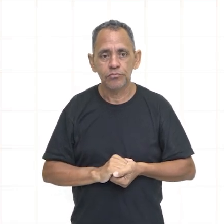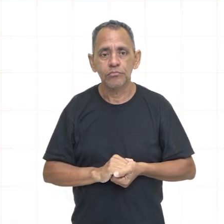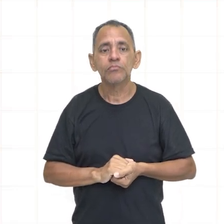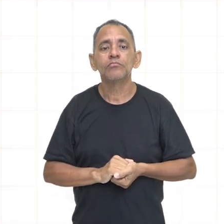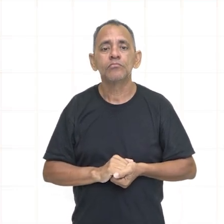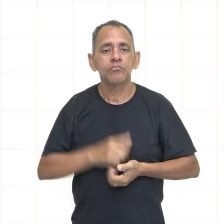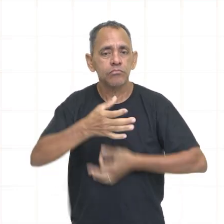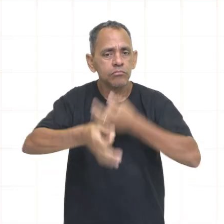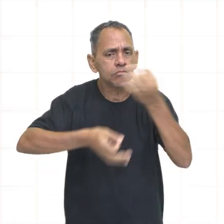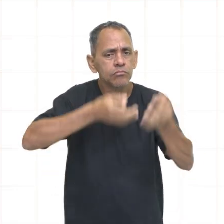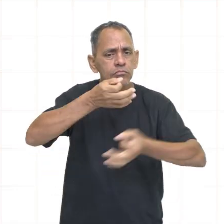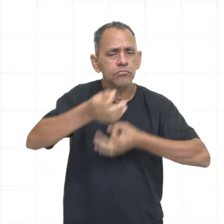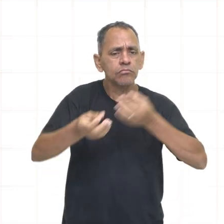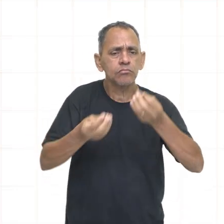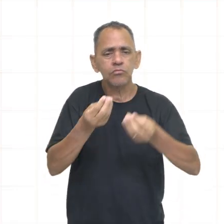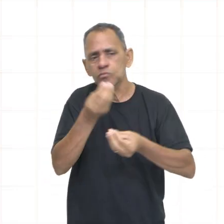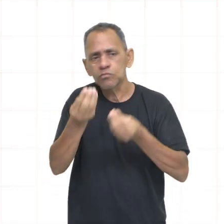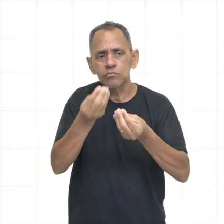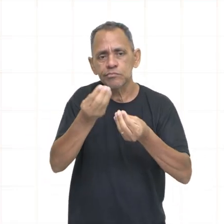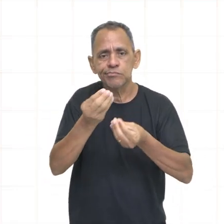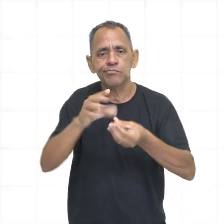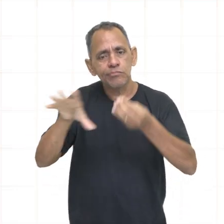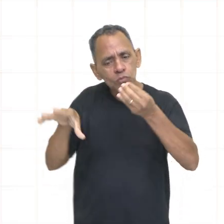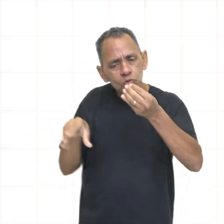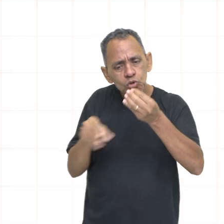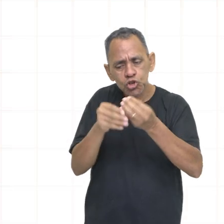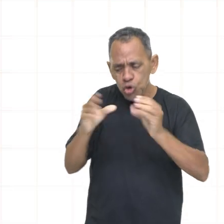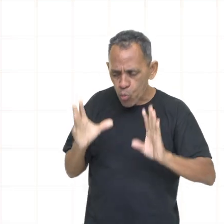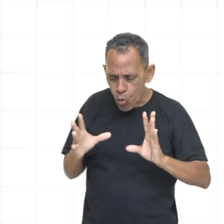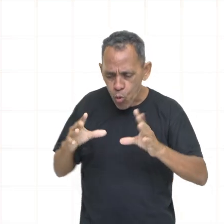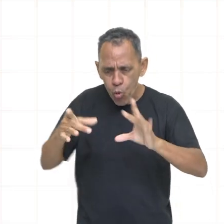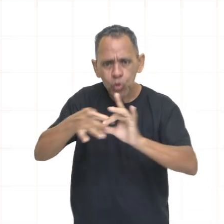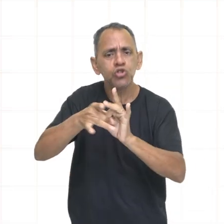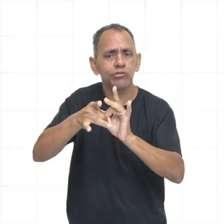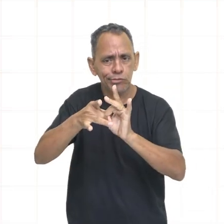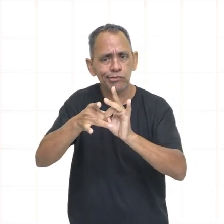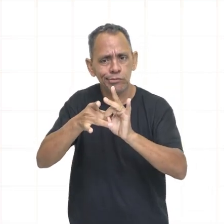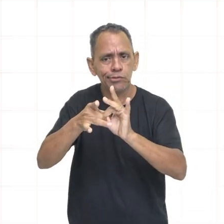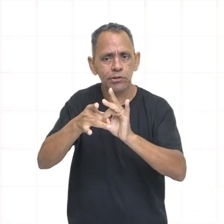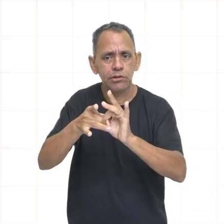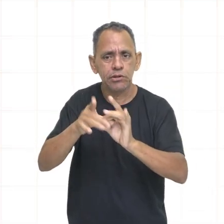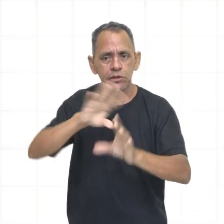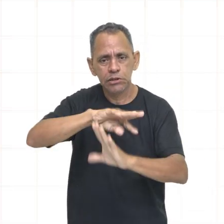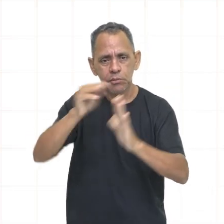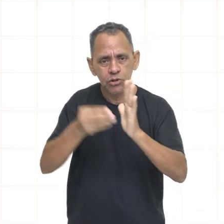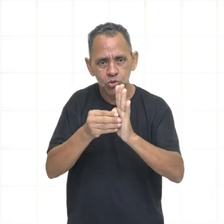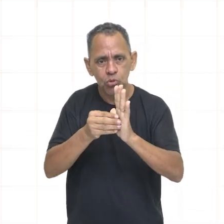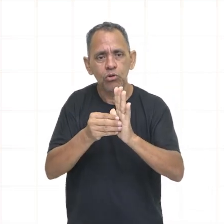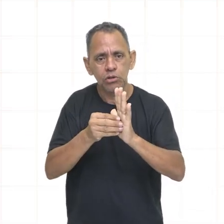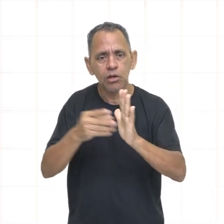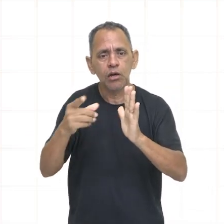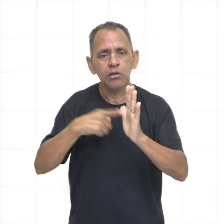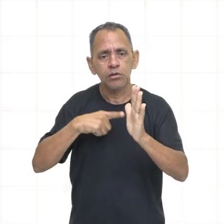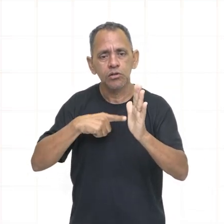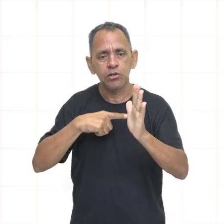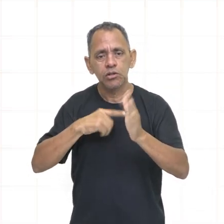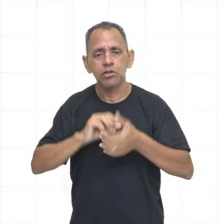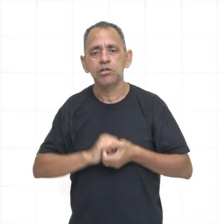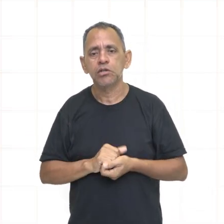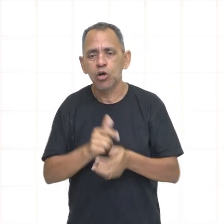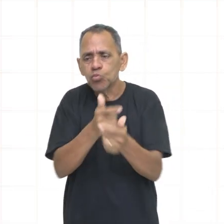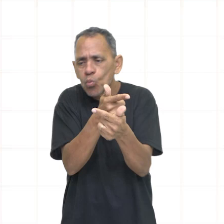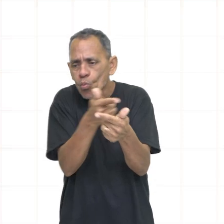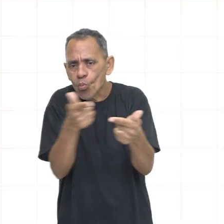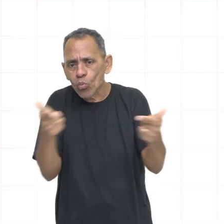Os argumentos de integração da Amazônia iam desde o vazio demográfico, a cobiça estrangeira, passando pela